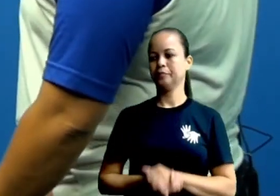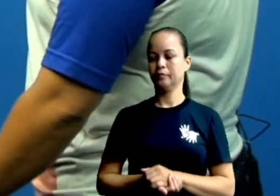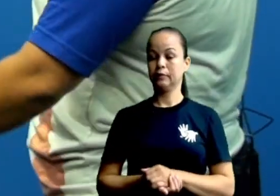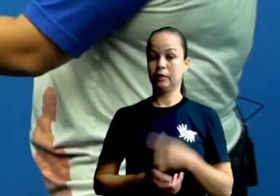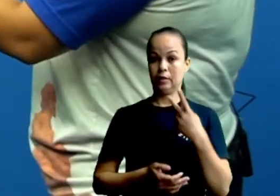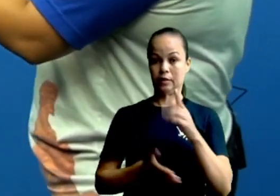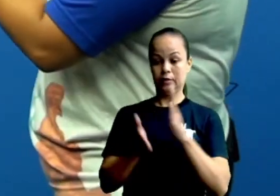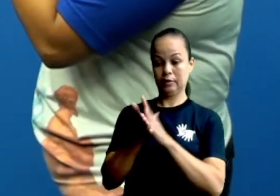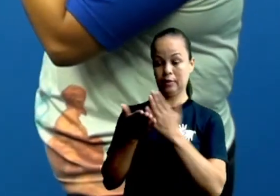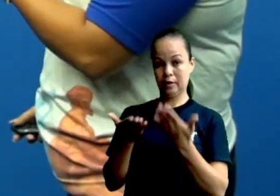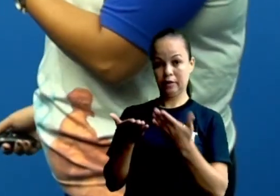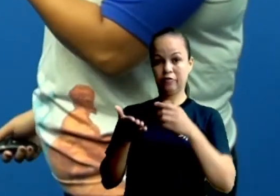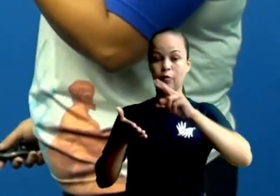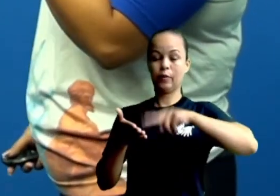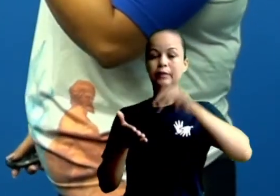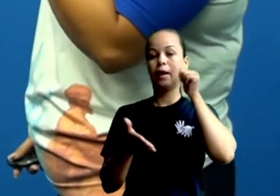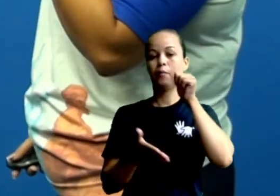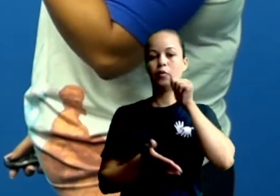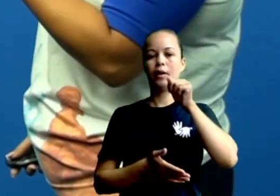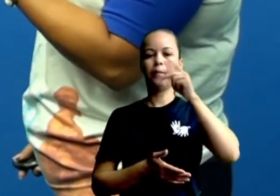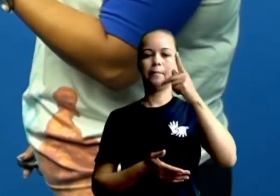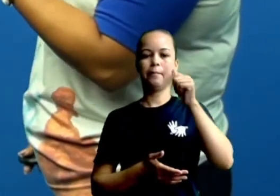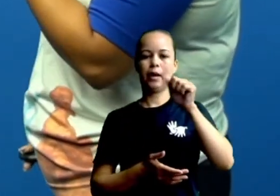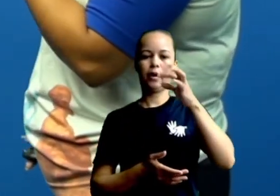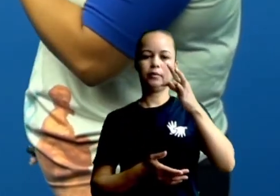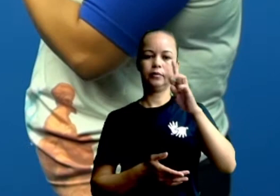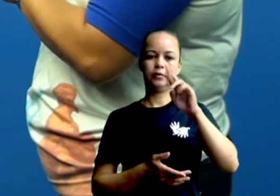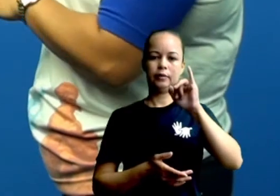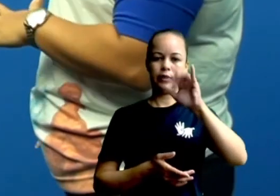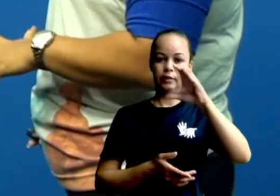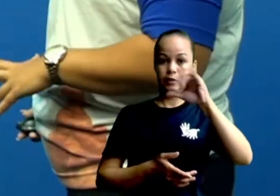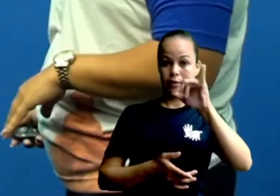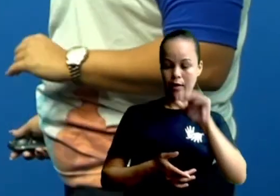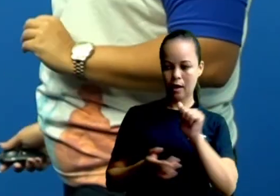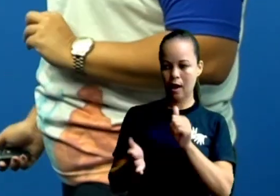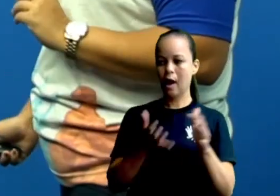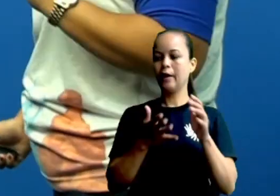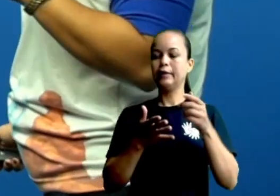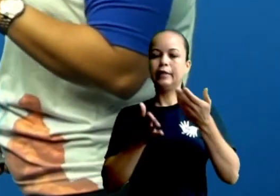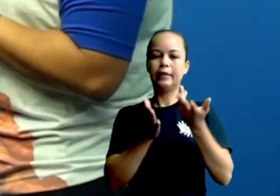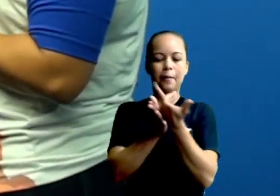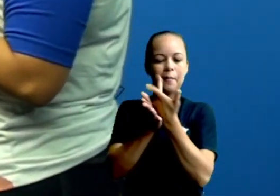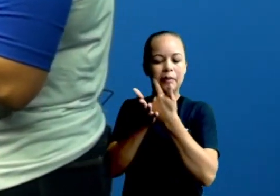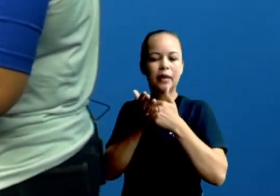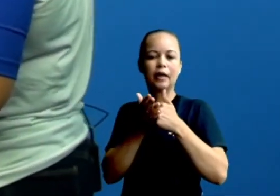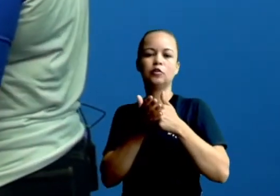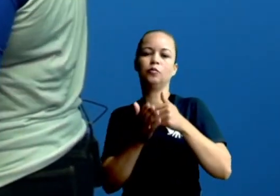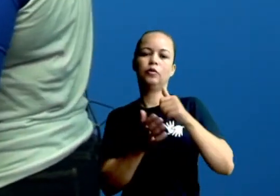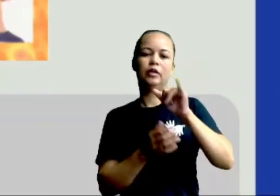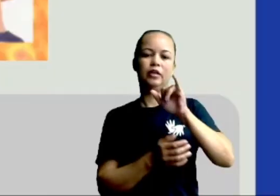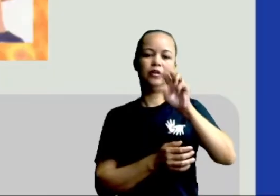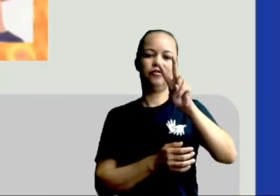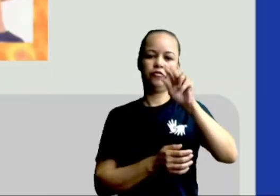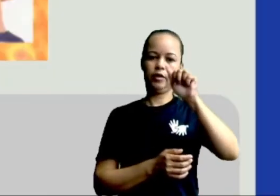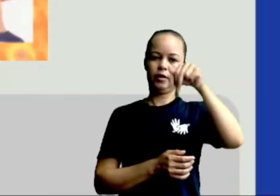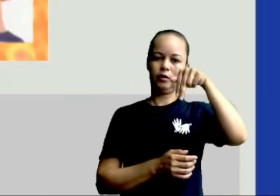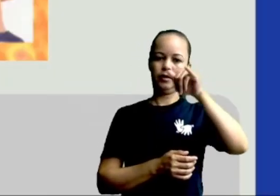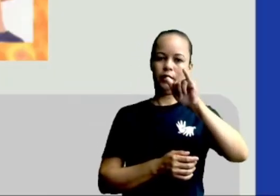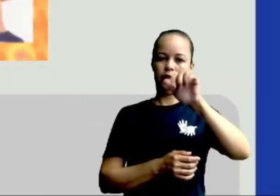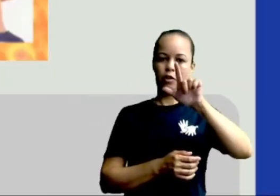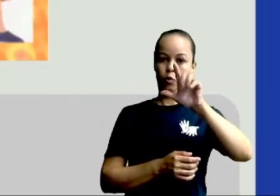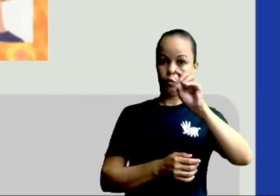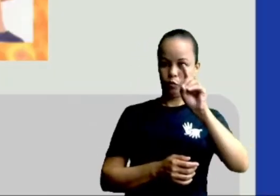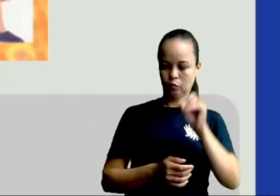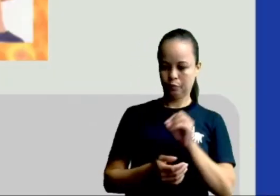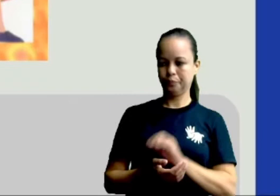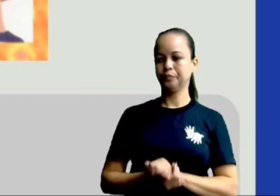Esse livro é de Patrícia Santana e ele é ilustrado por Ivanildo Leite, certo? Minha Mãe é Negra Sim. Desde